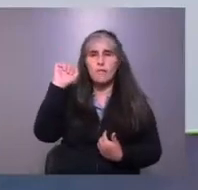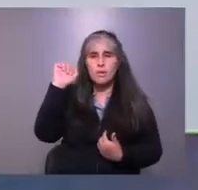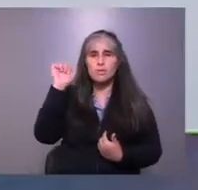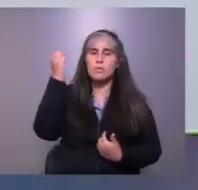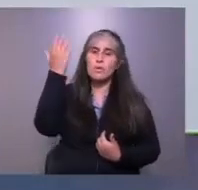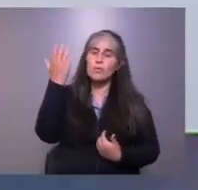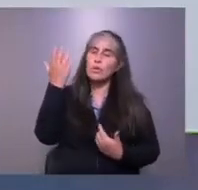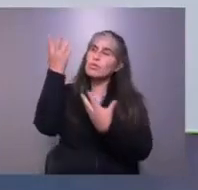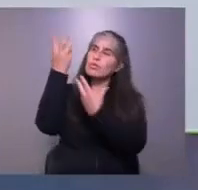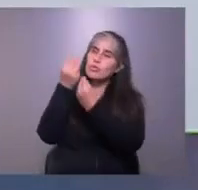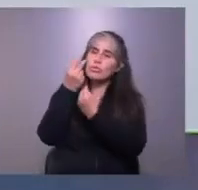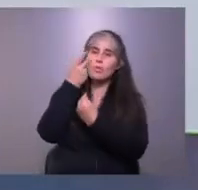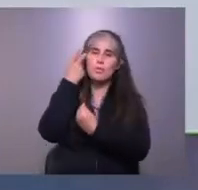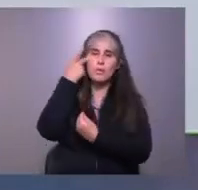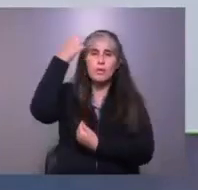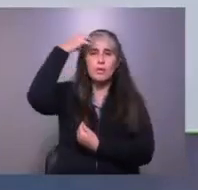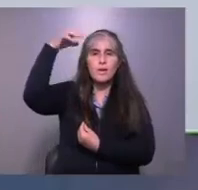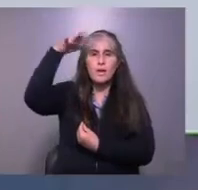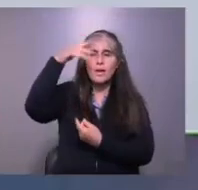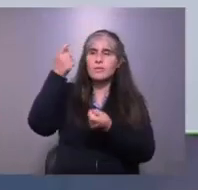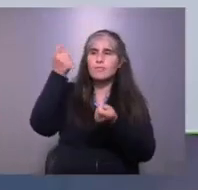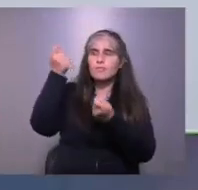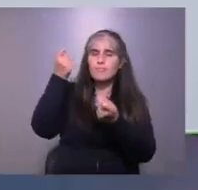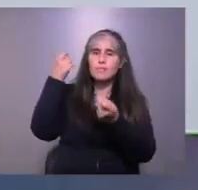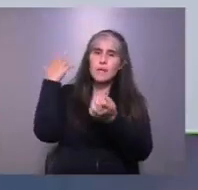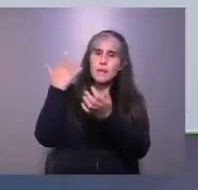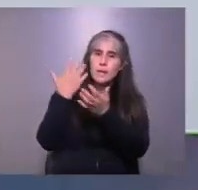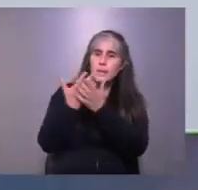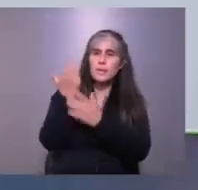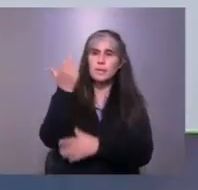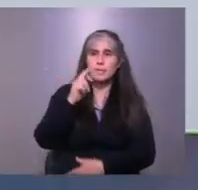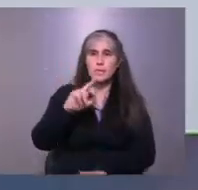que viveis e reinais por todos os séculos dos séculos.